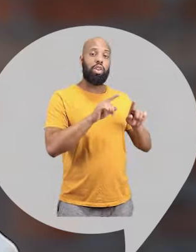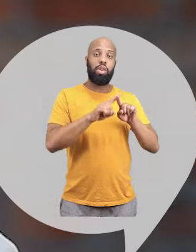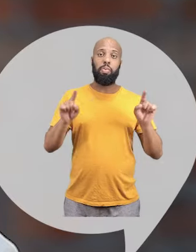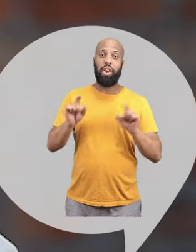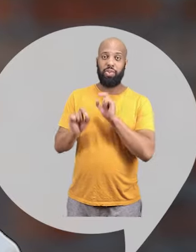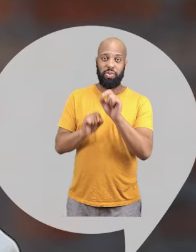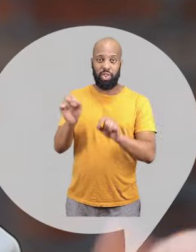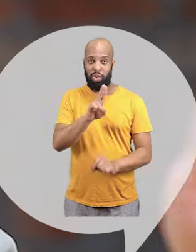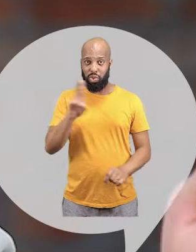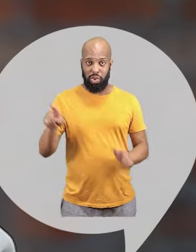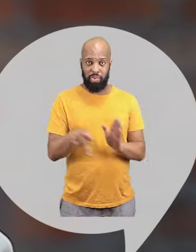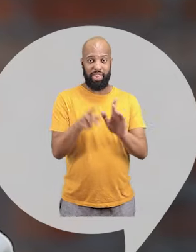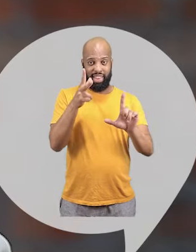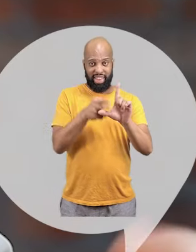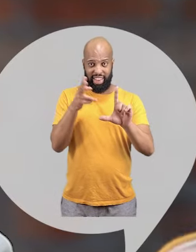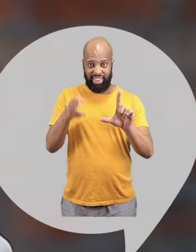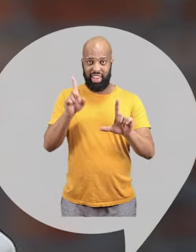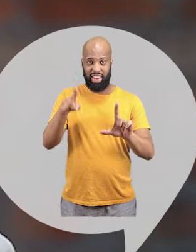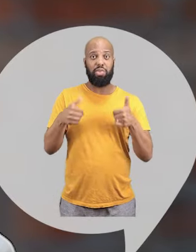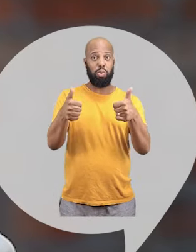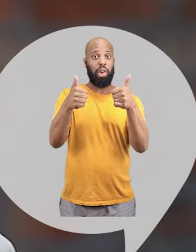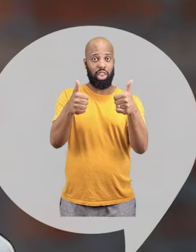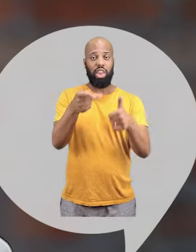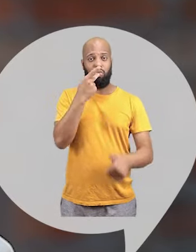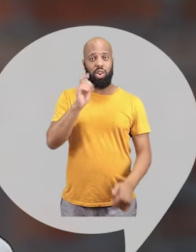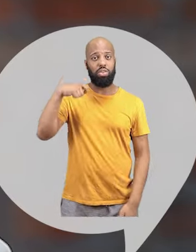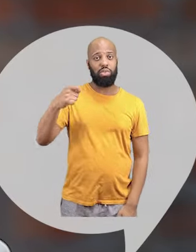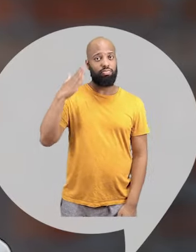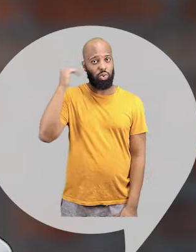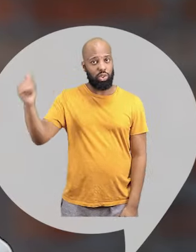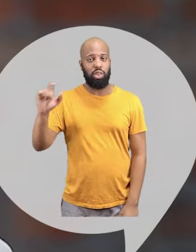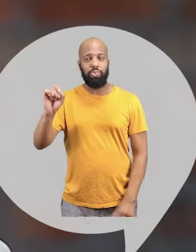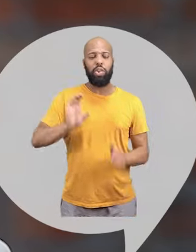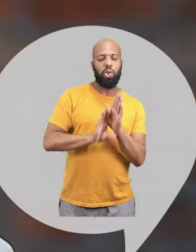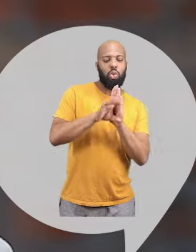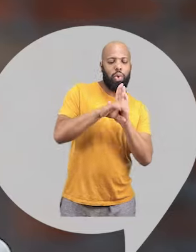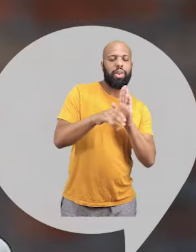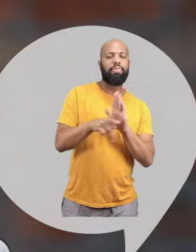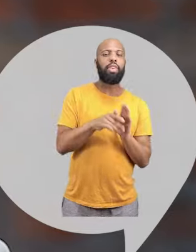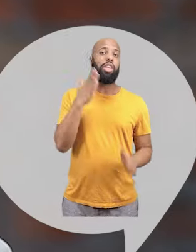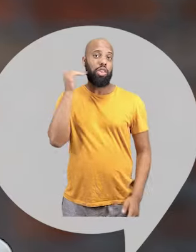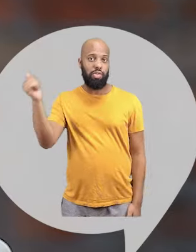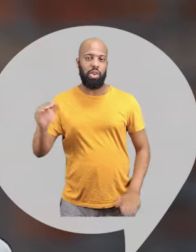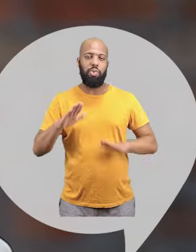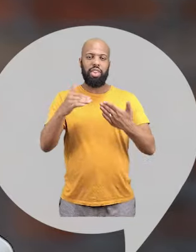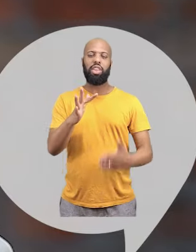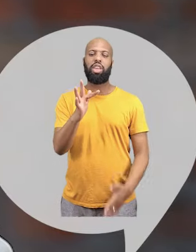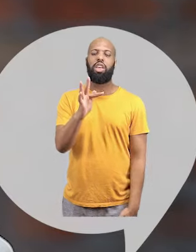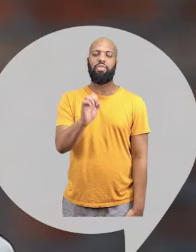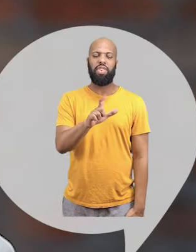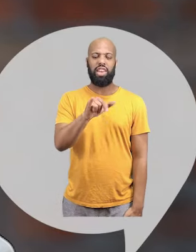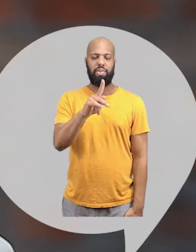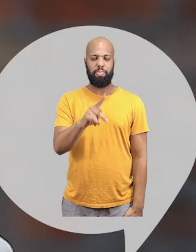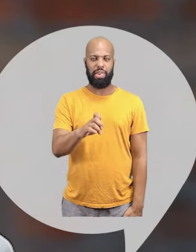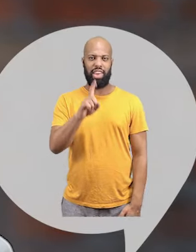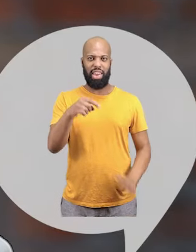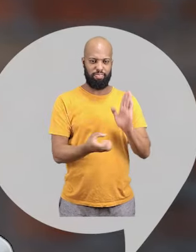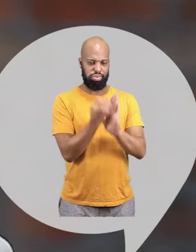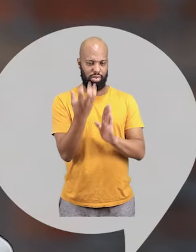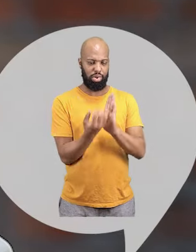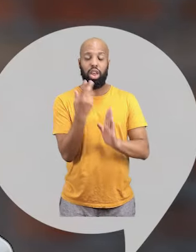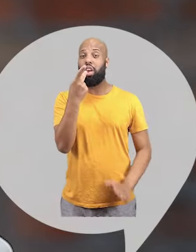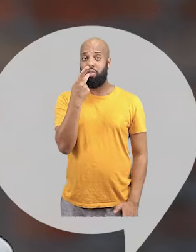a sério se chama tá tudo certo ela fala sobre sucesso sobre vários conceitos de sucesso e o Felipe tem